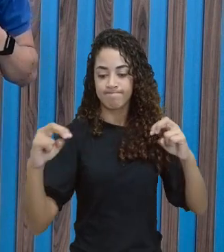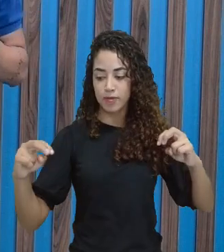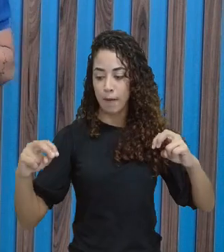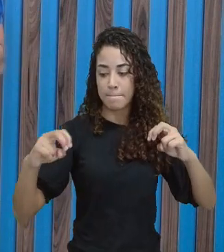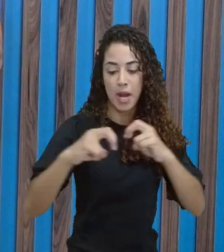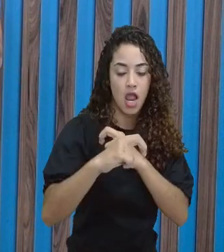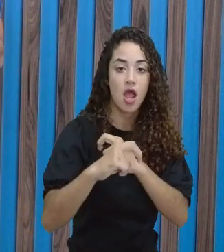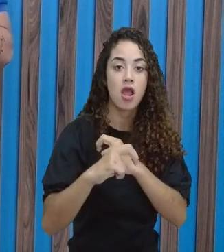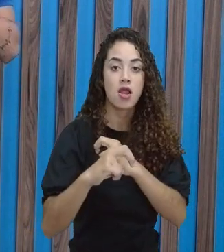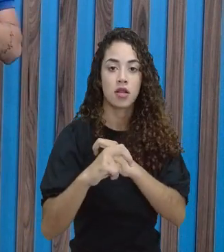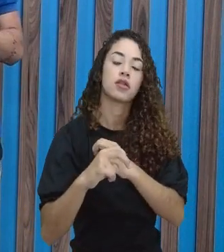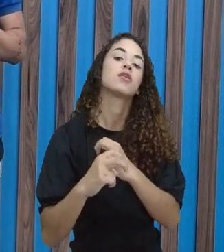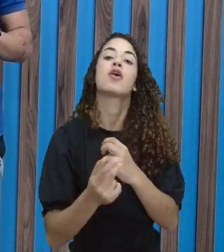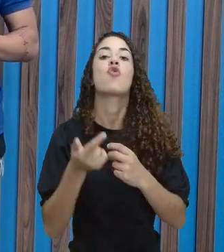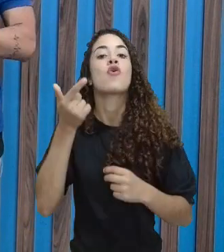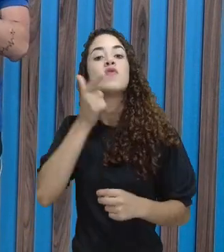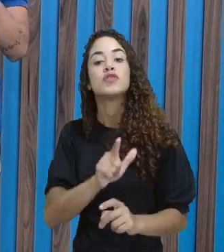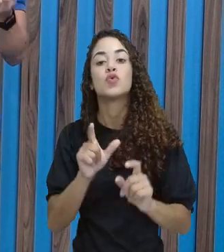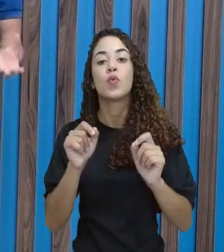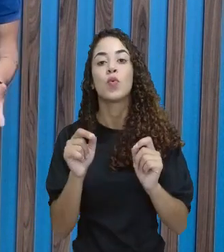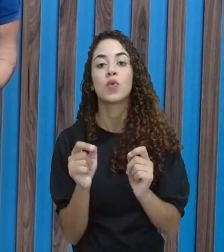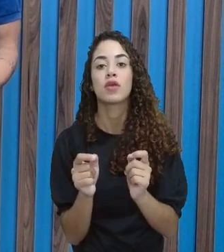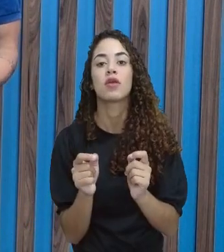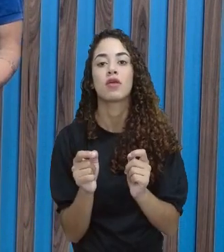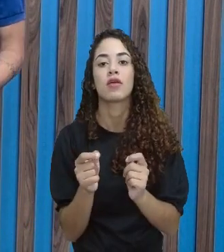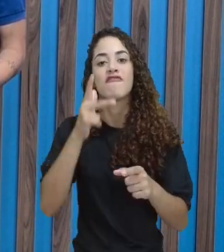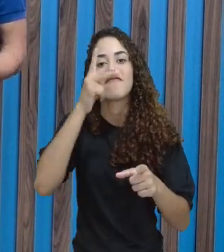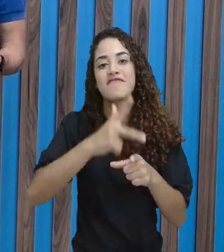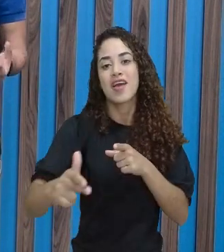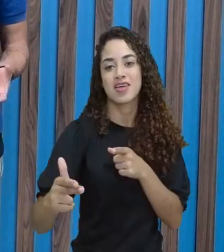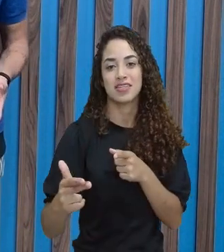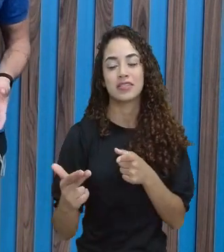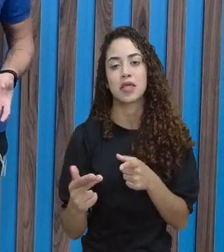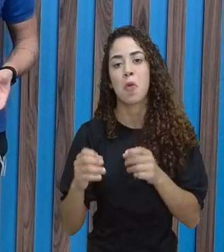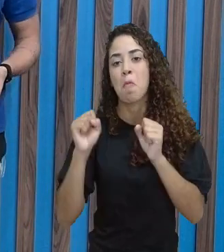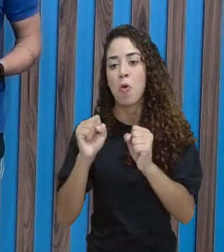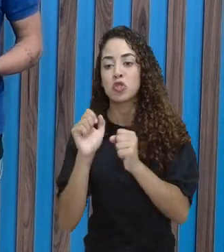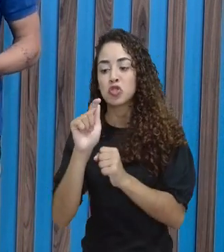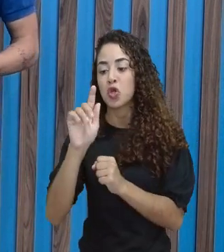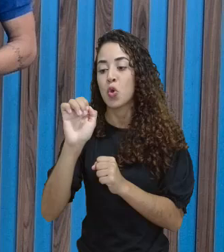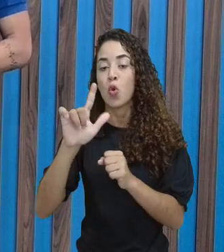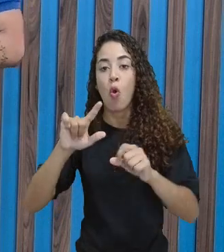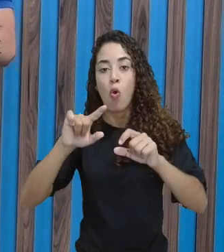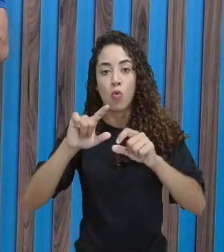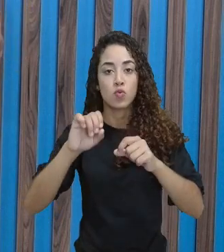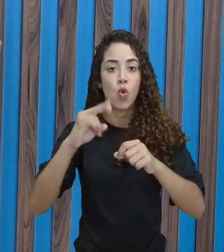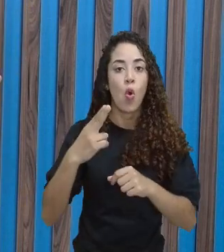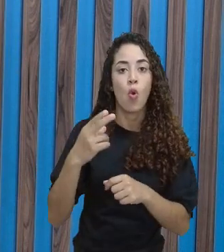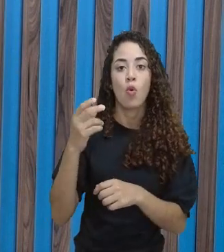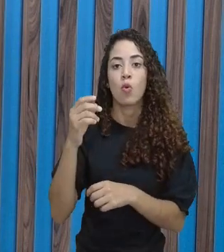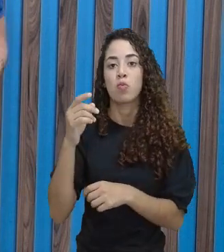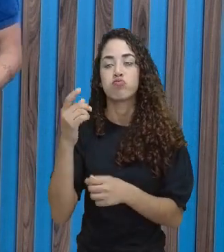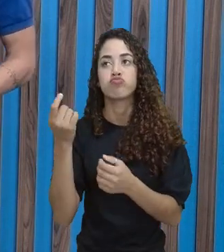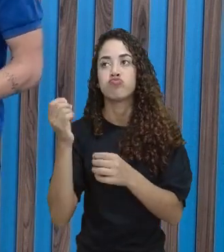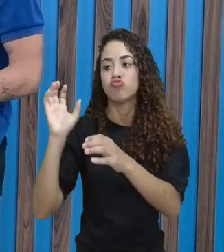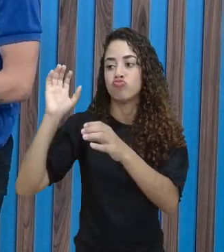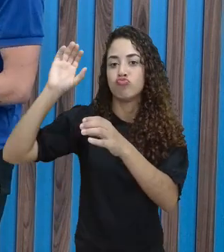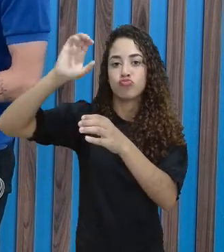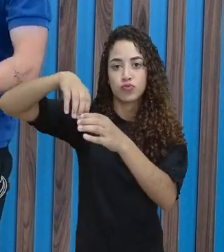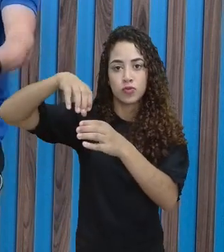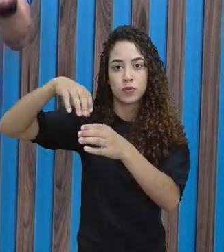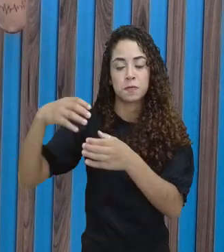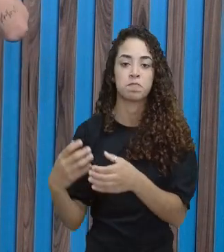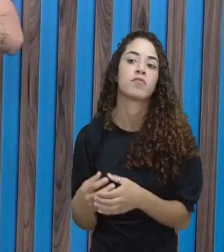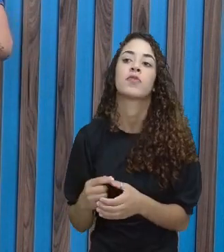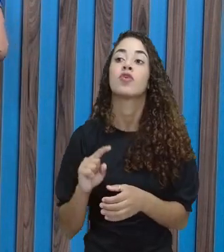adversária para poder marcar essa pontuação, seja ela um gol, um ponto ou uma cesta, tá?